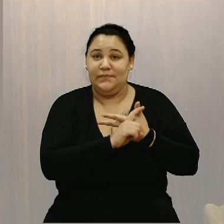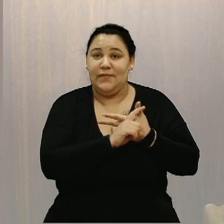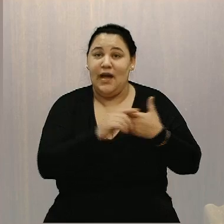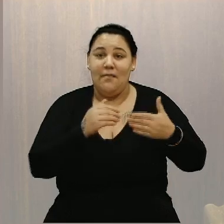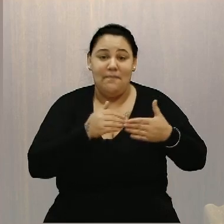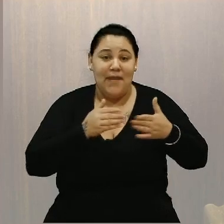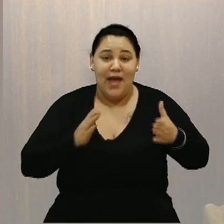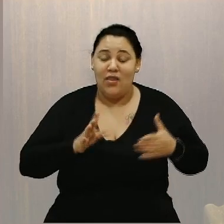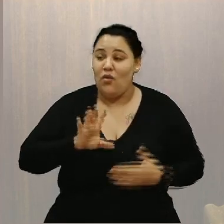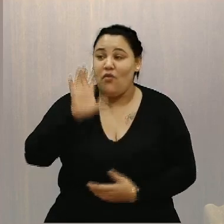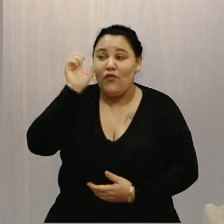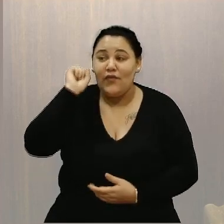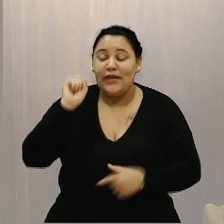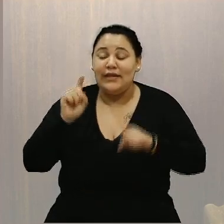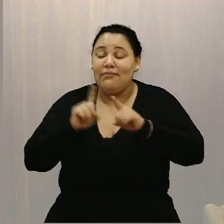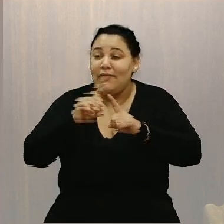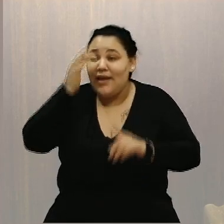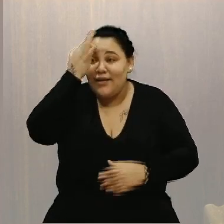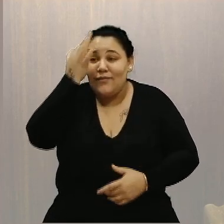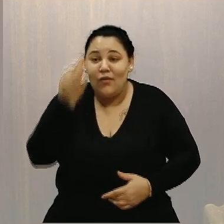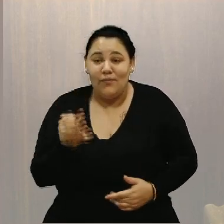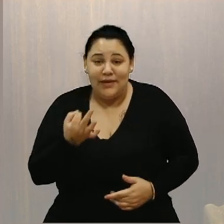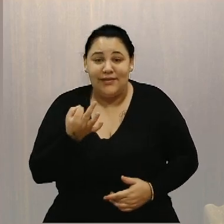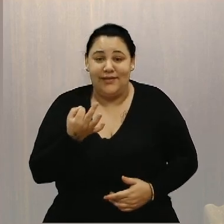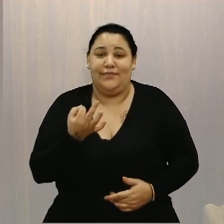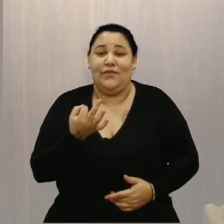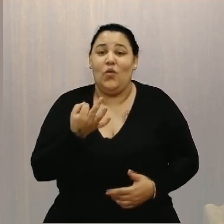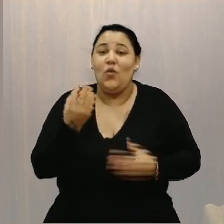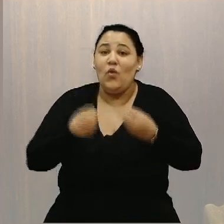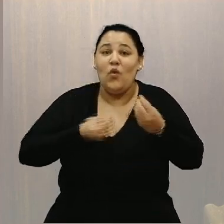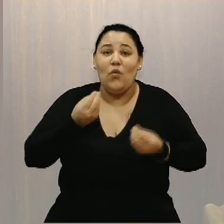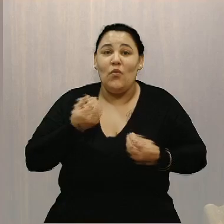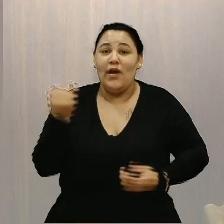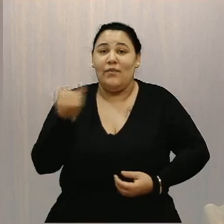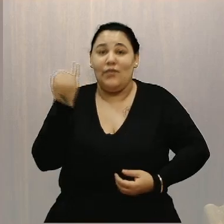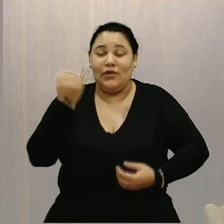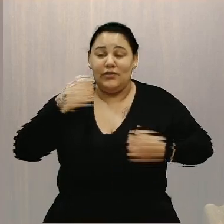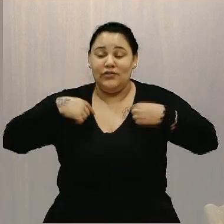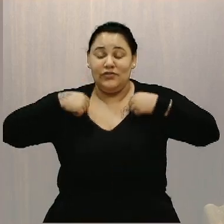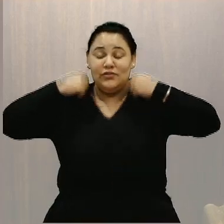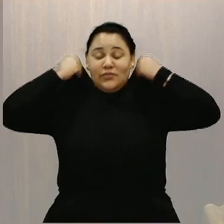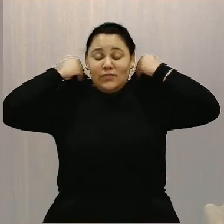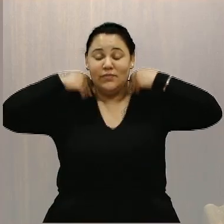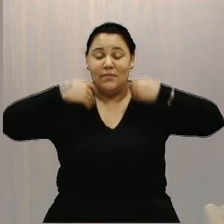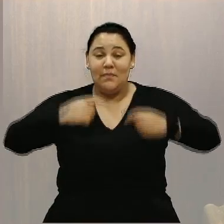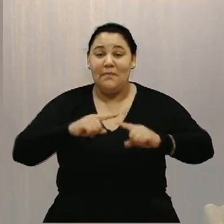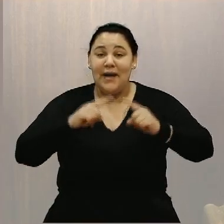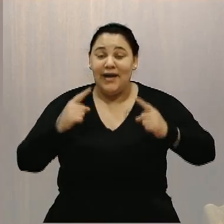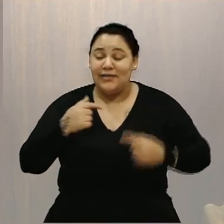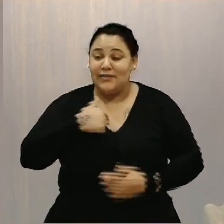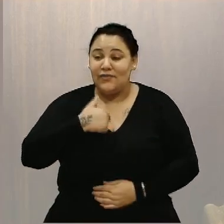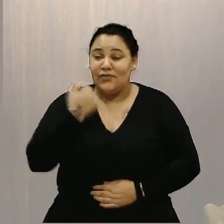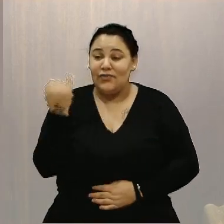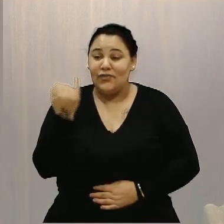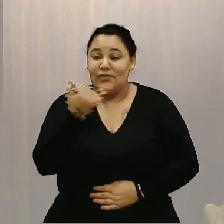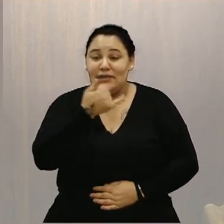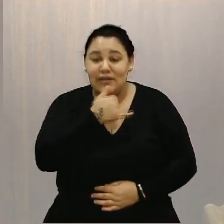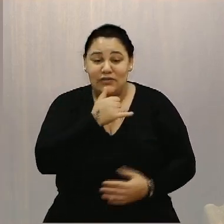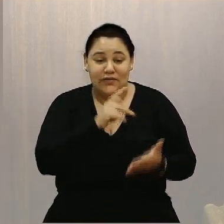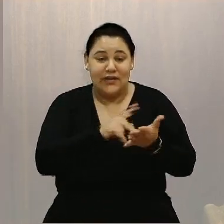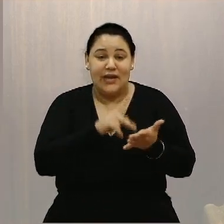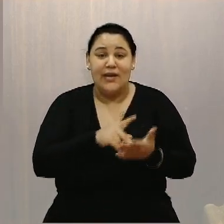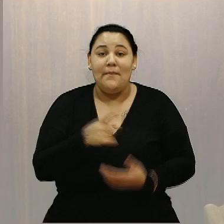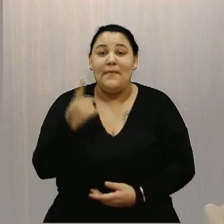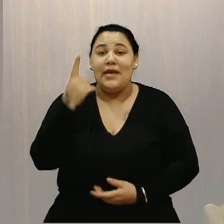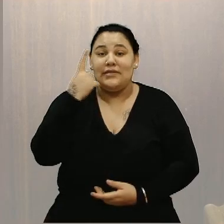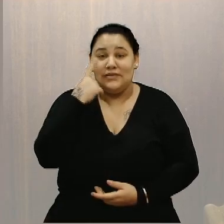disposto a ouvir e entender a importância disso, mas o que me entristece é pensar que se a gente tem